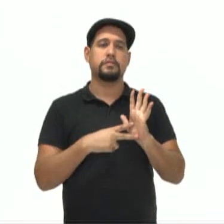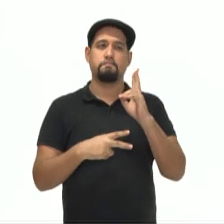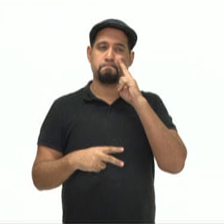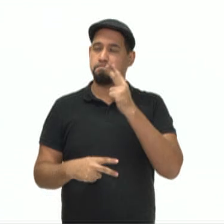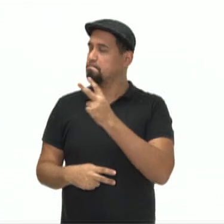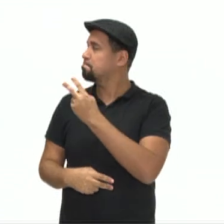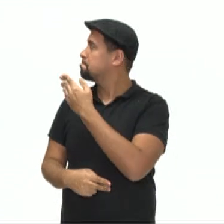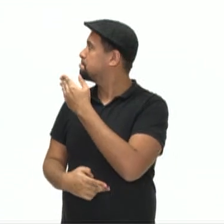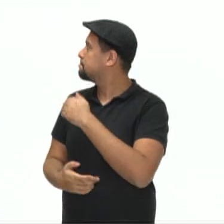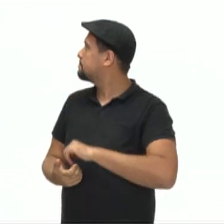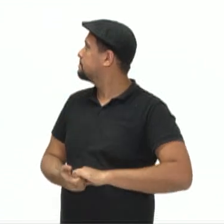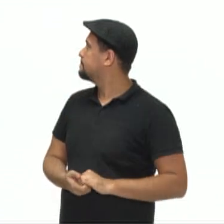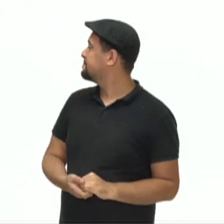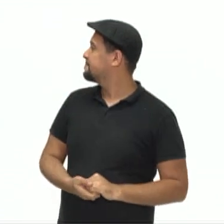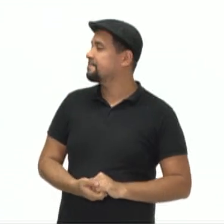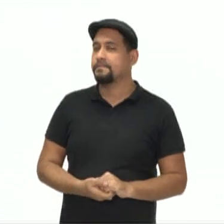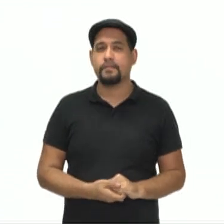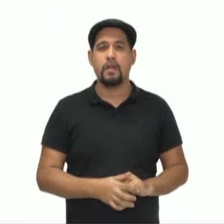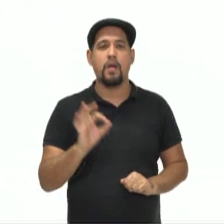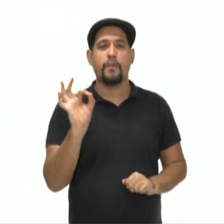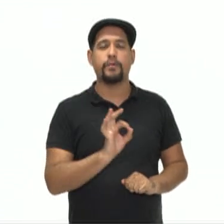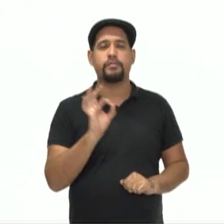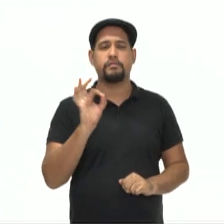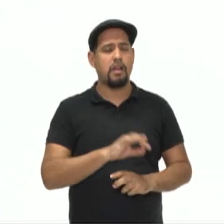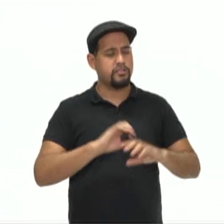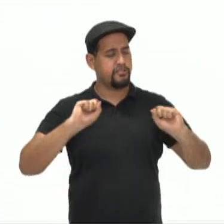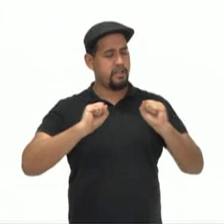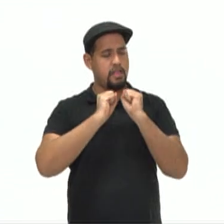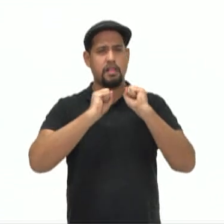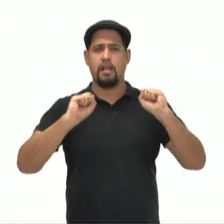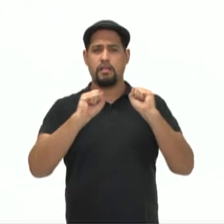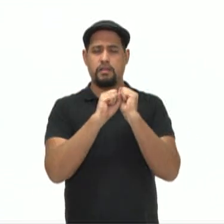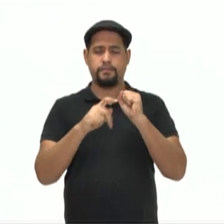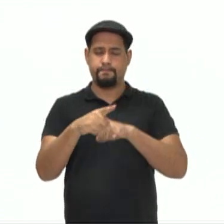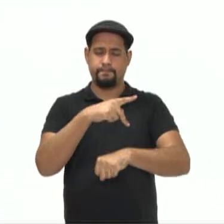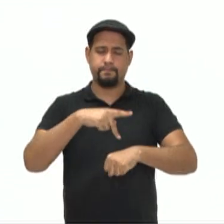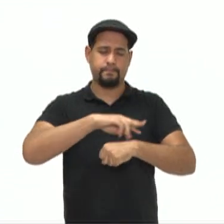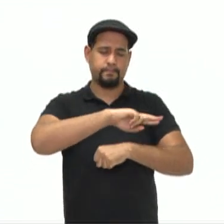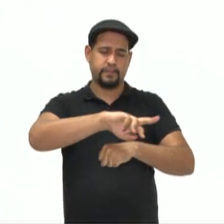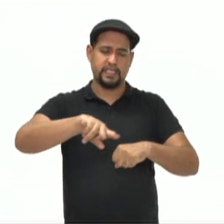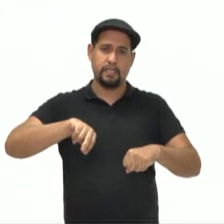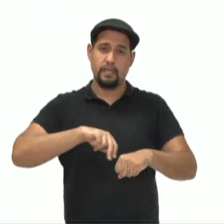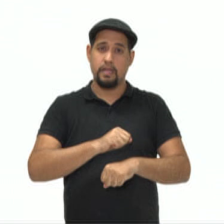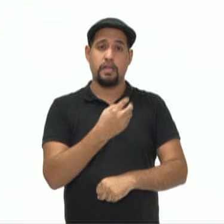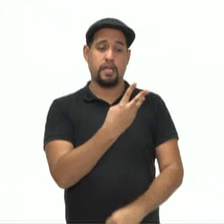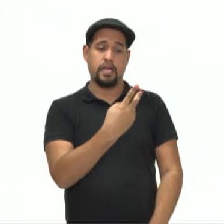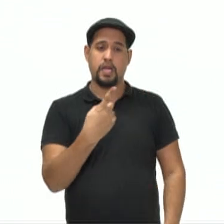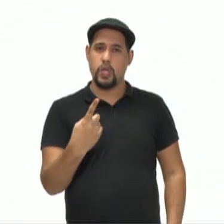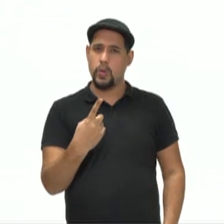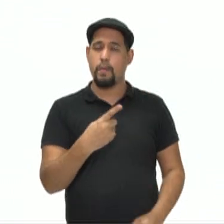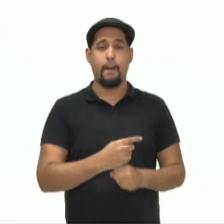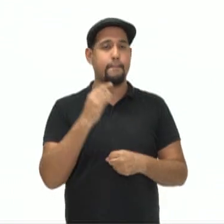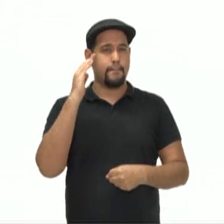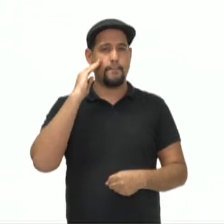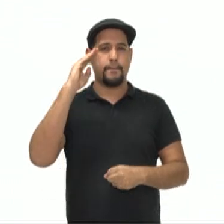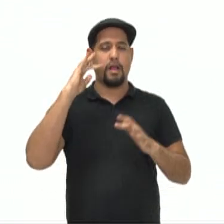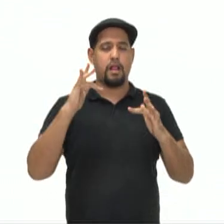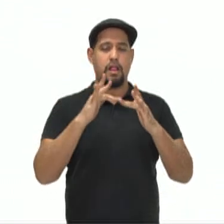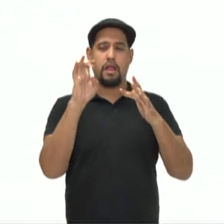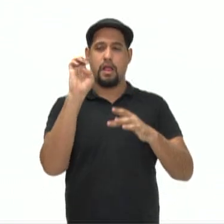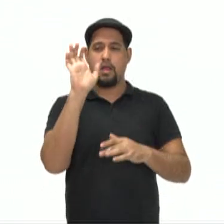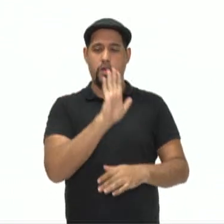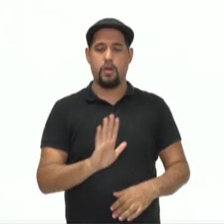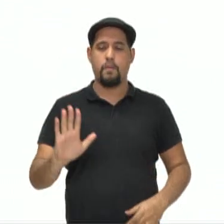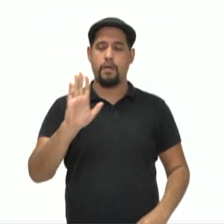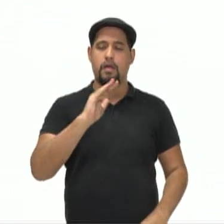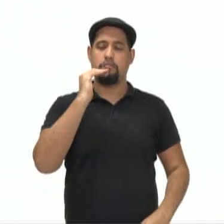Observatory, a porcentagem de atletas estrangeiros nas 31 principais ligas europeias aumentou para